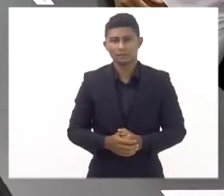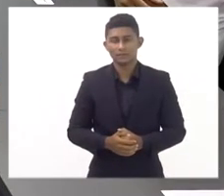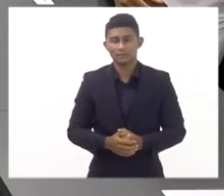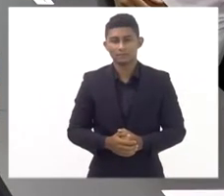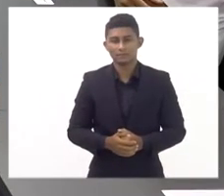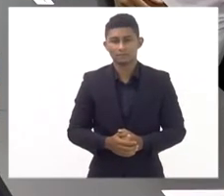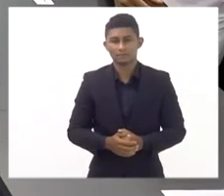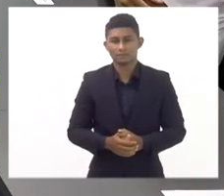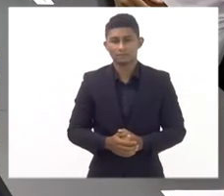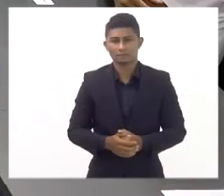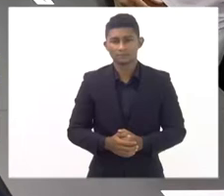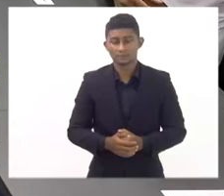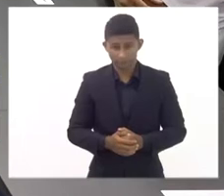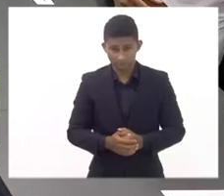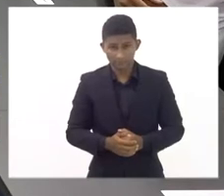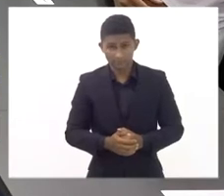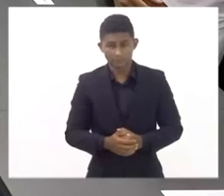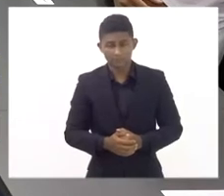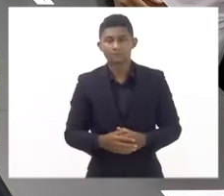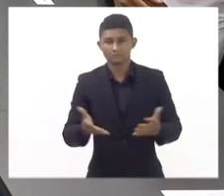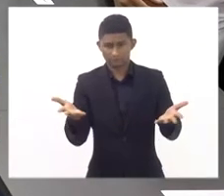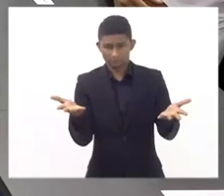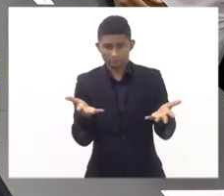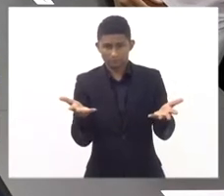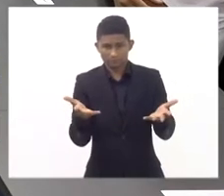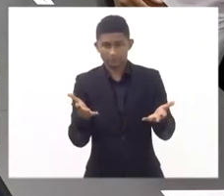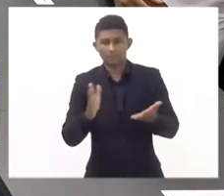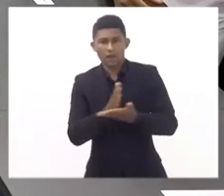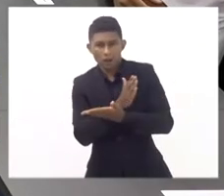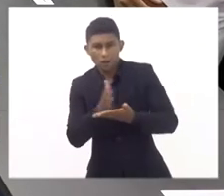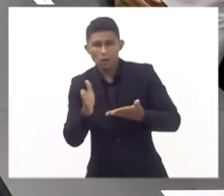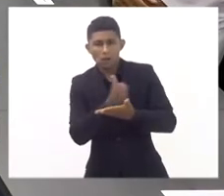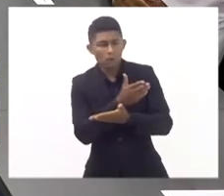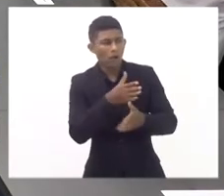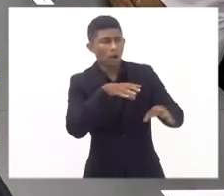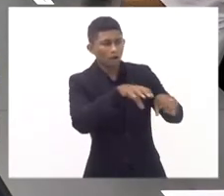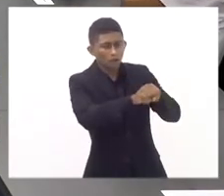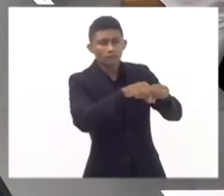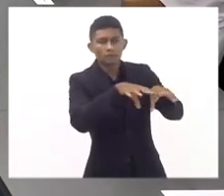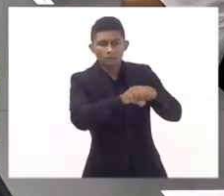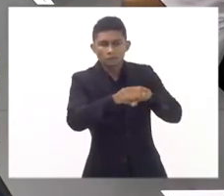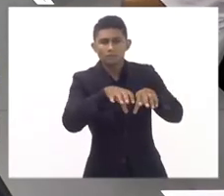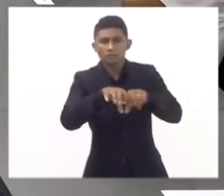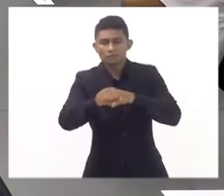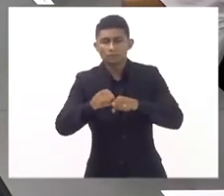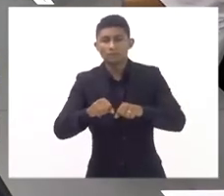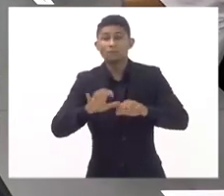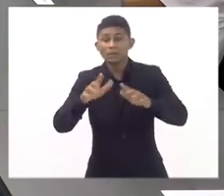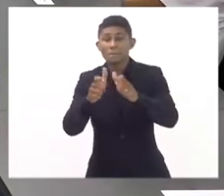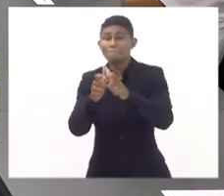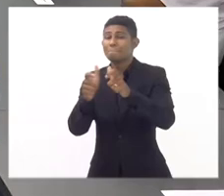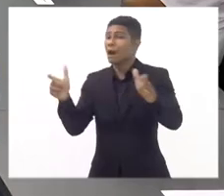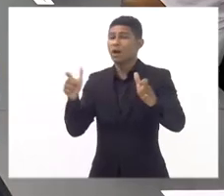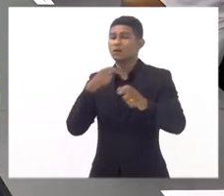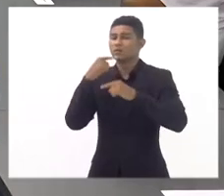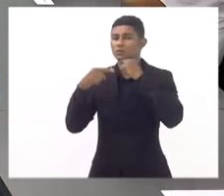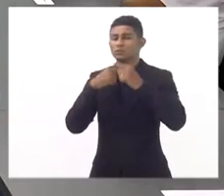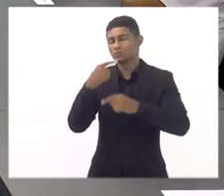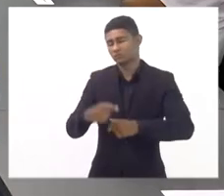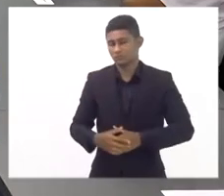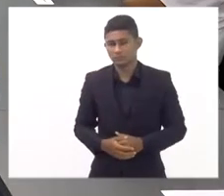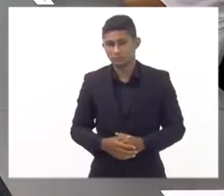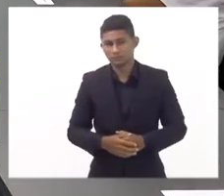Viventes estão conseguindo se formar agora numa realidade de que a maioria não conseguiu. É,